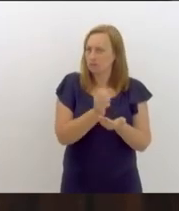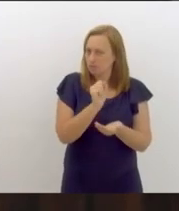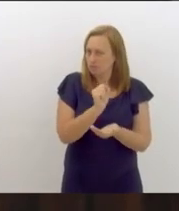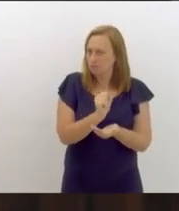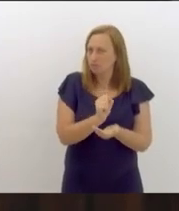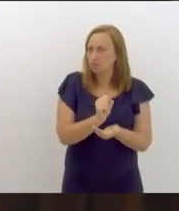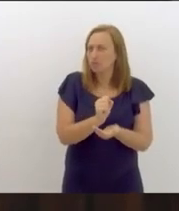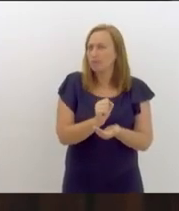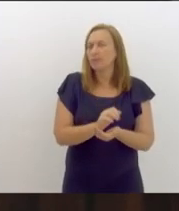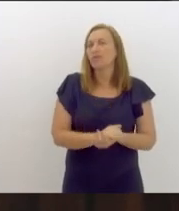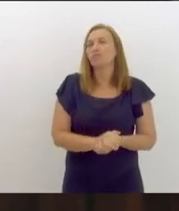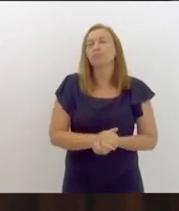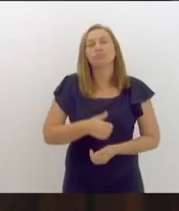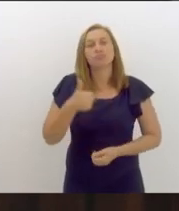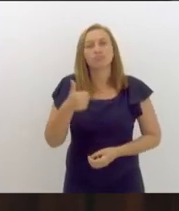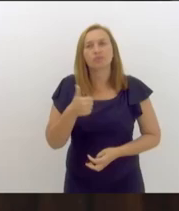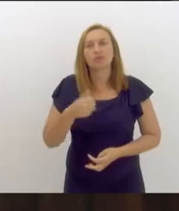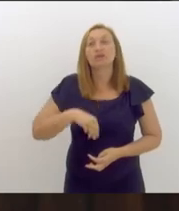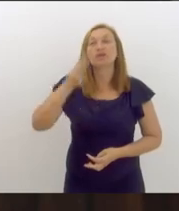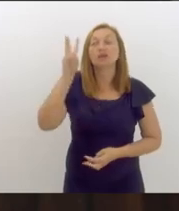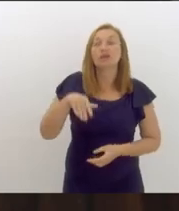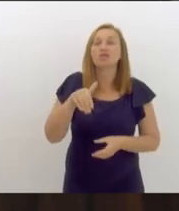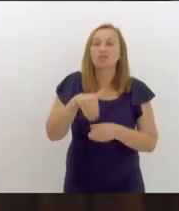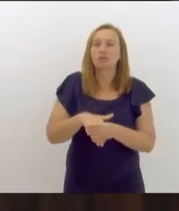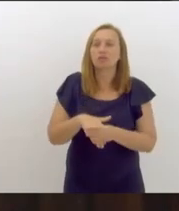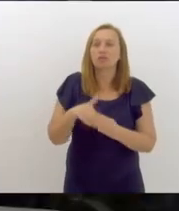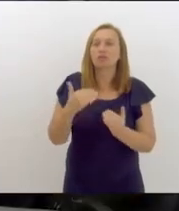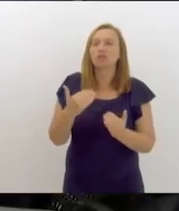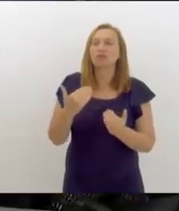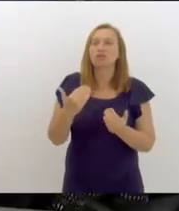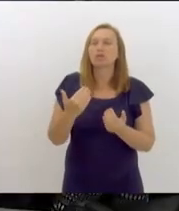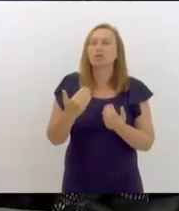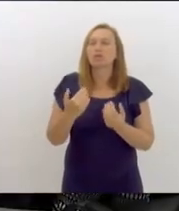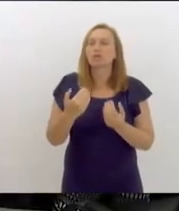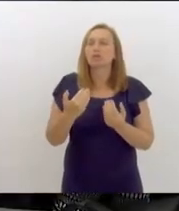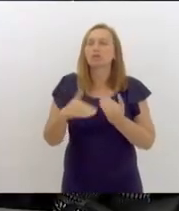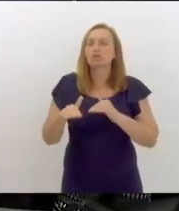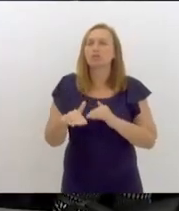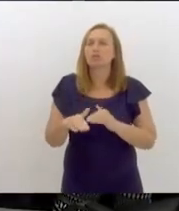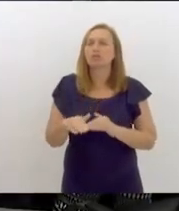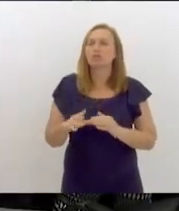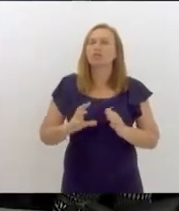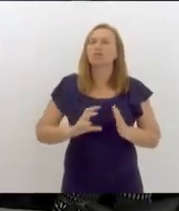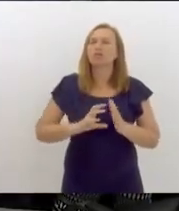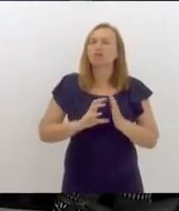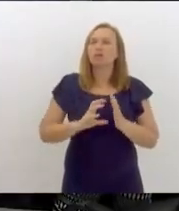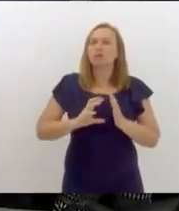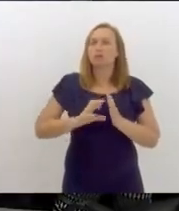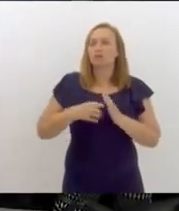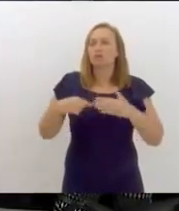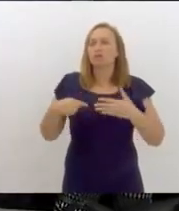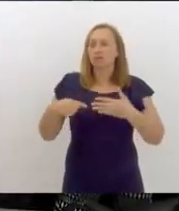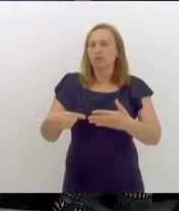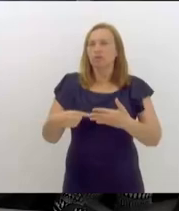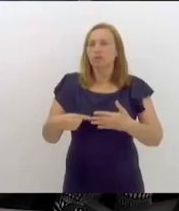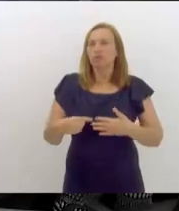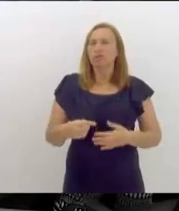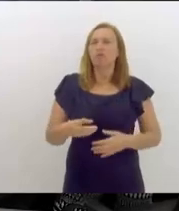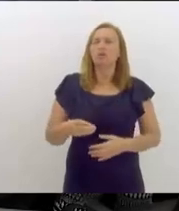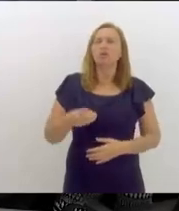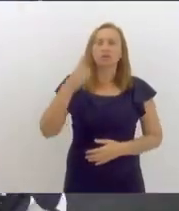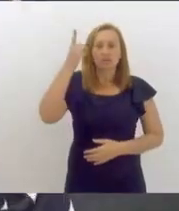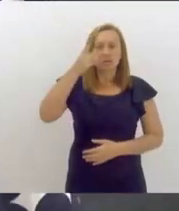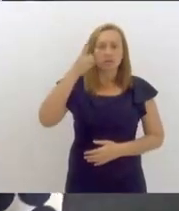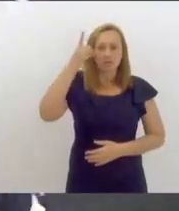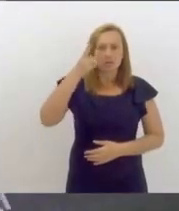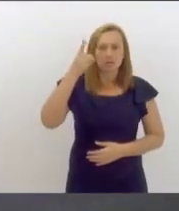é primeiro quem vota contrário a bancada do pessoal ao contrário deputada Marta